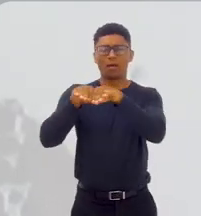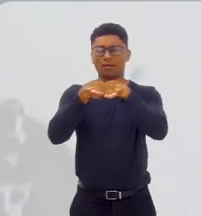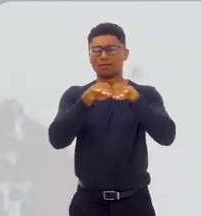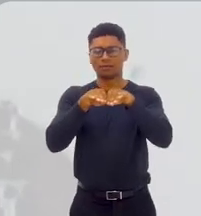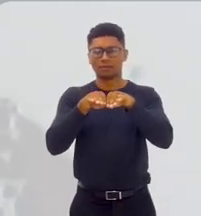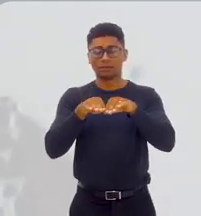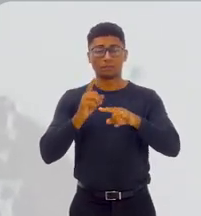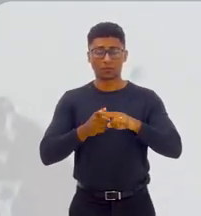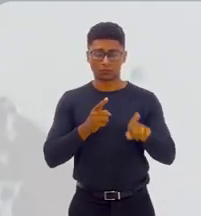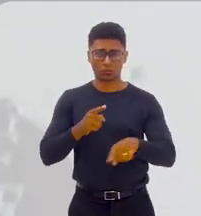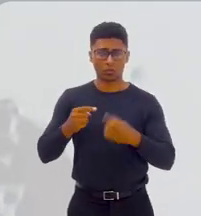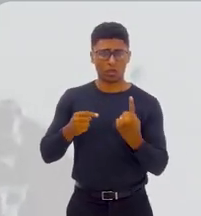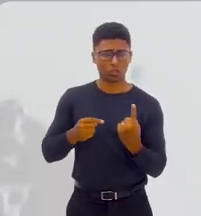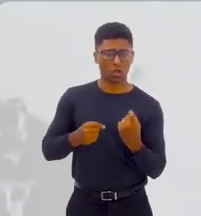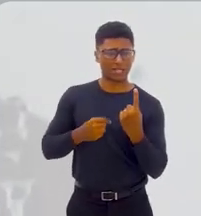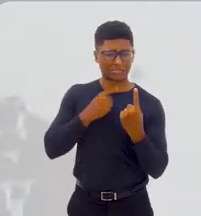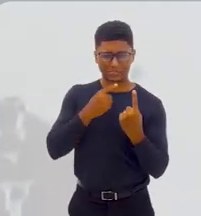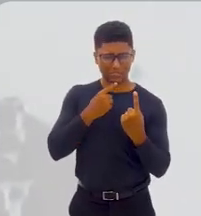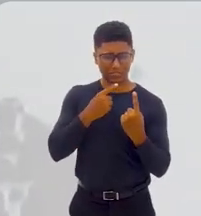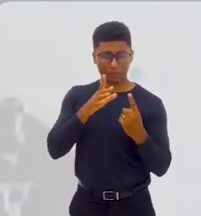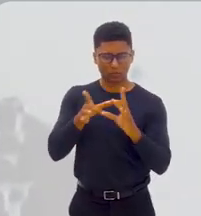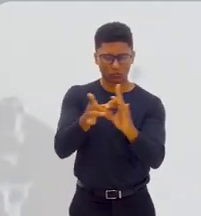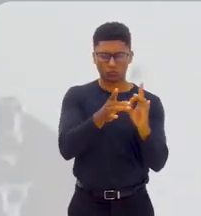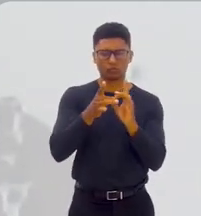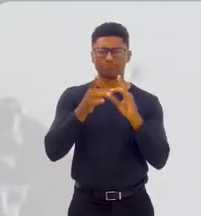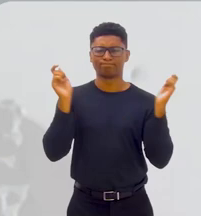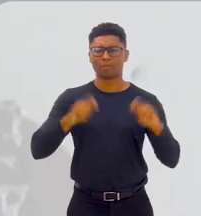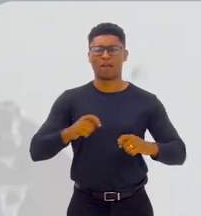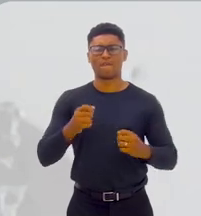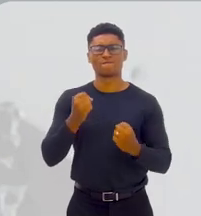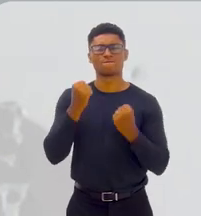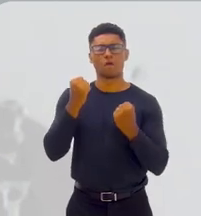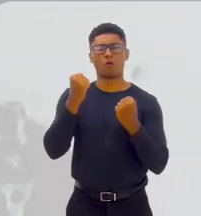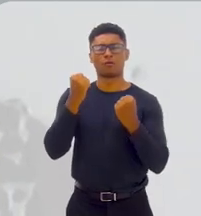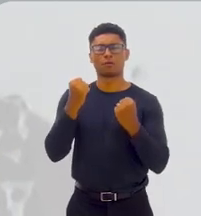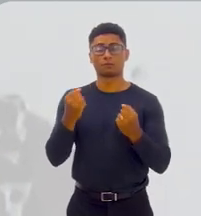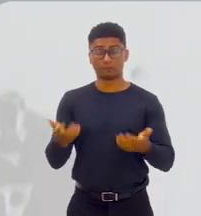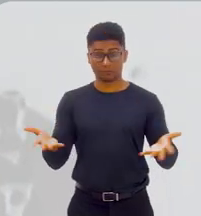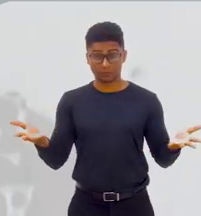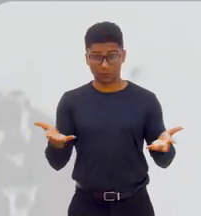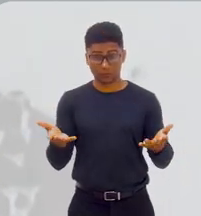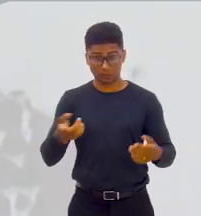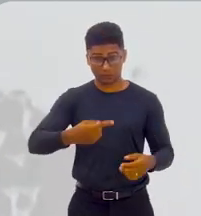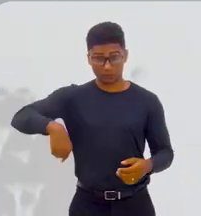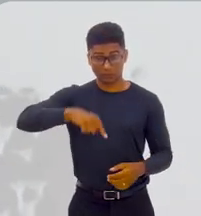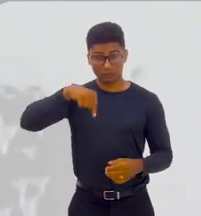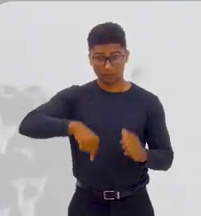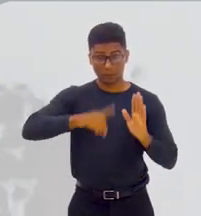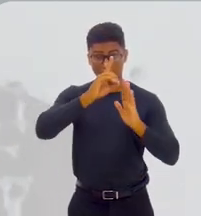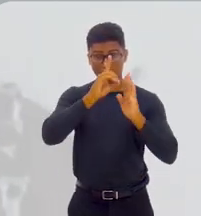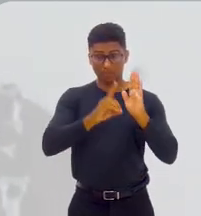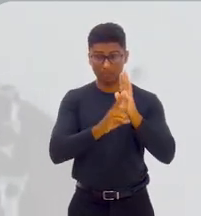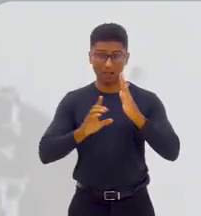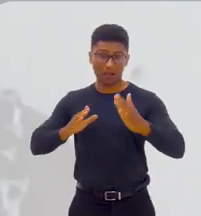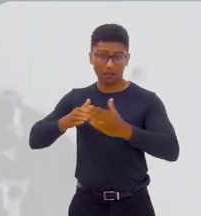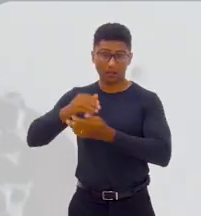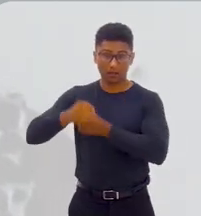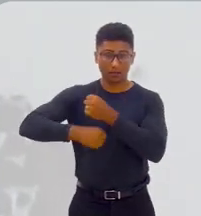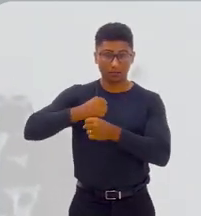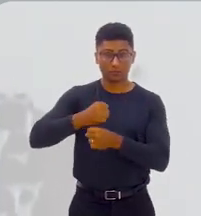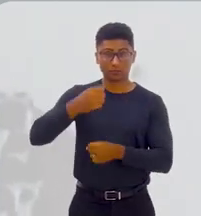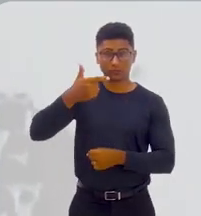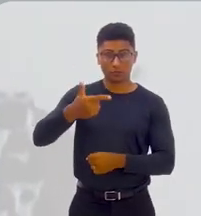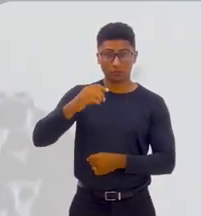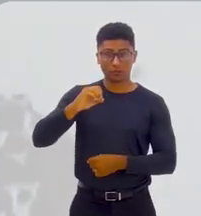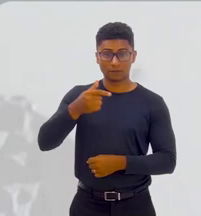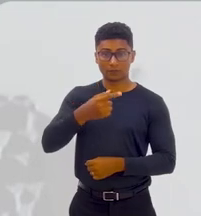não consegue, unidos a gente tem mais força. Tanto que agora há pouco nós articulamos, e a gente está na década do afrodescendente até